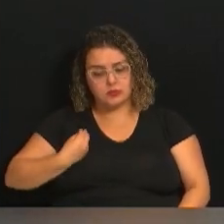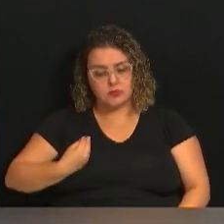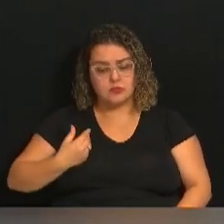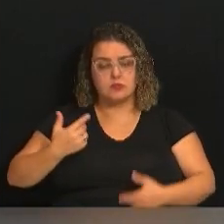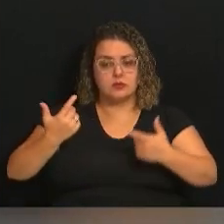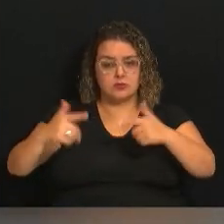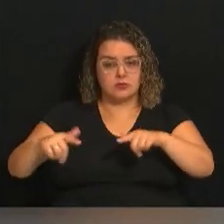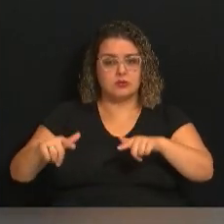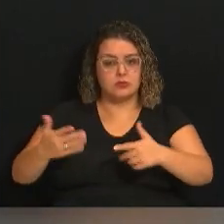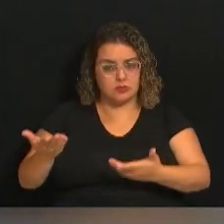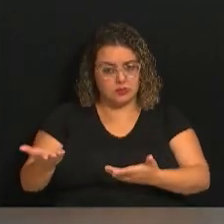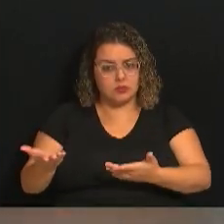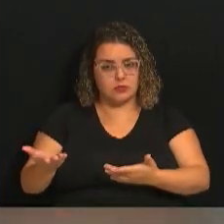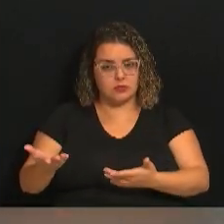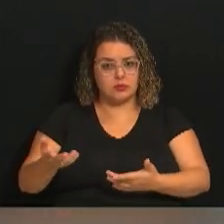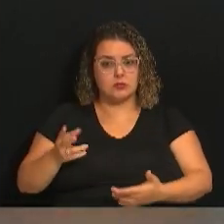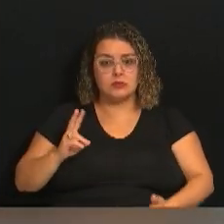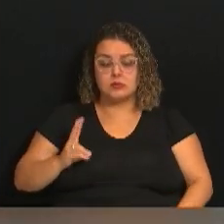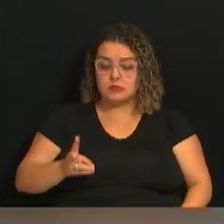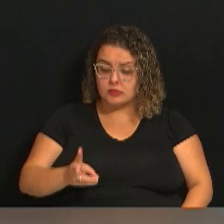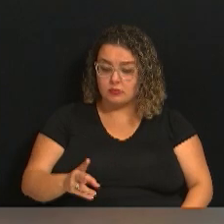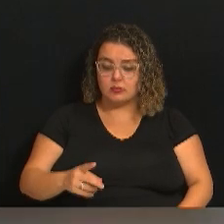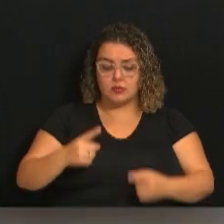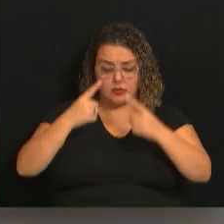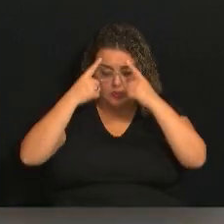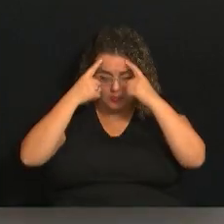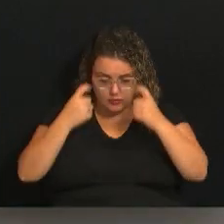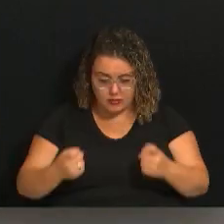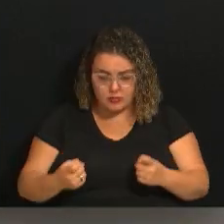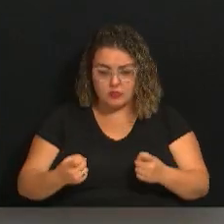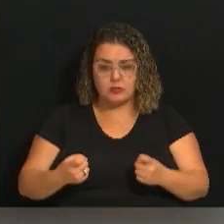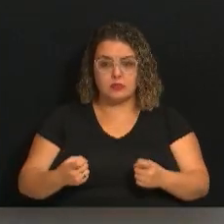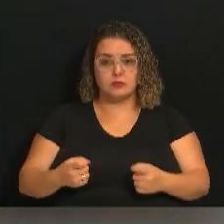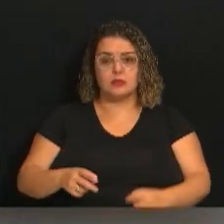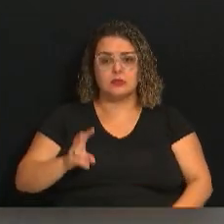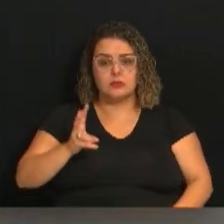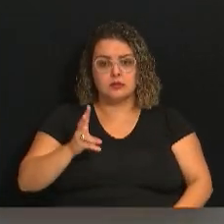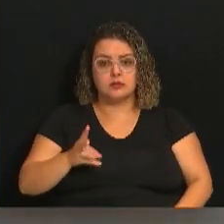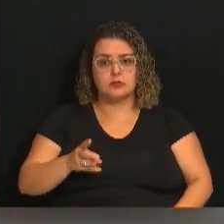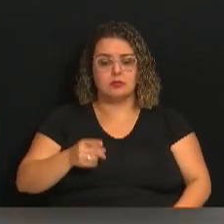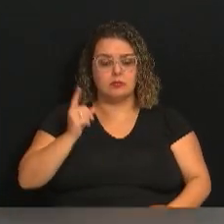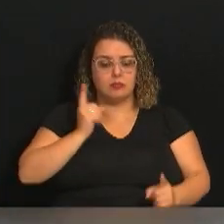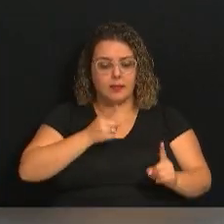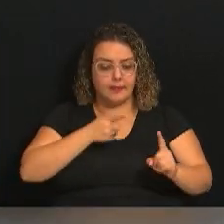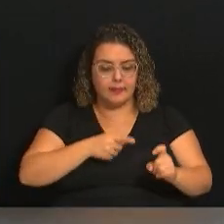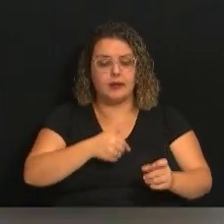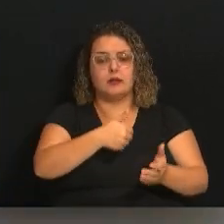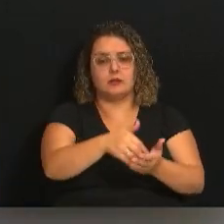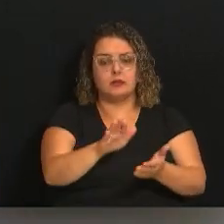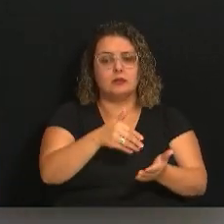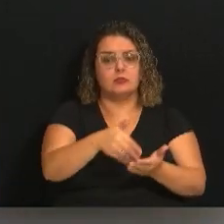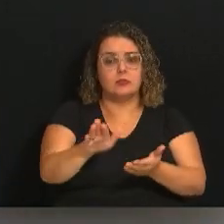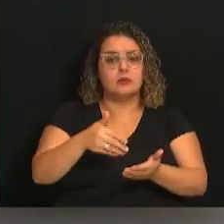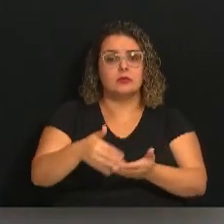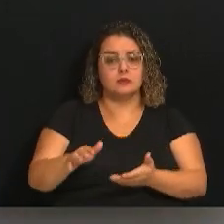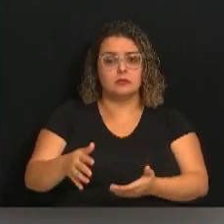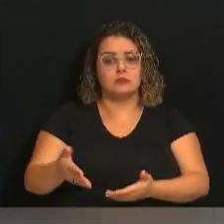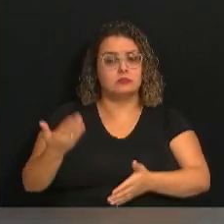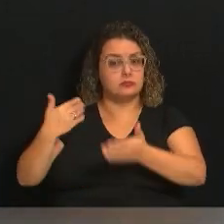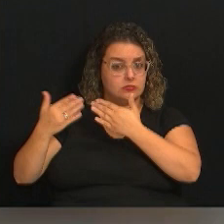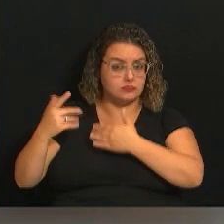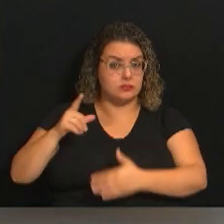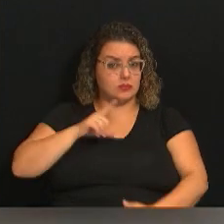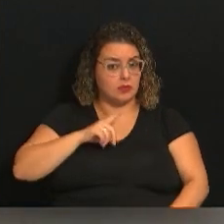constantemente ameaçadas com despejo. E a gente precisa lembrar que, recentemente, a gente teve uma vitória de